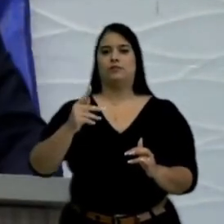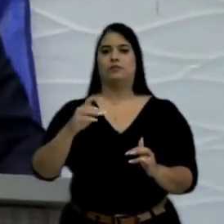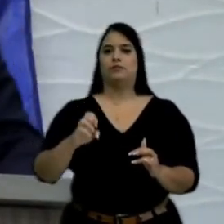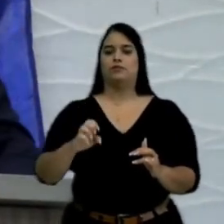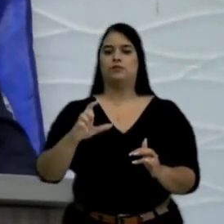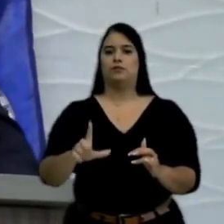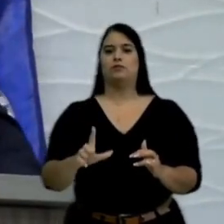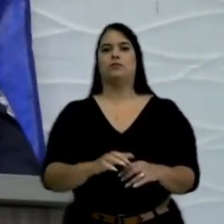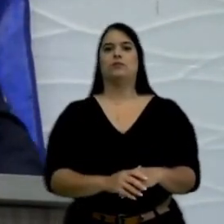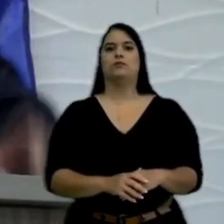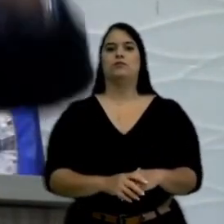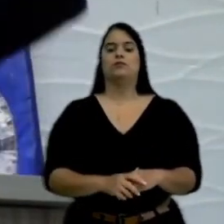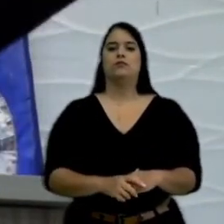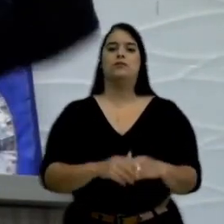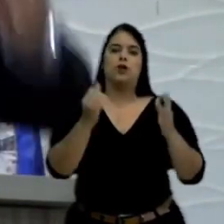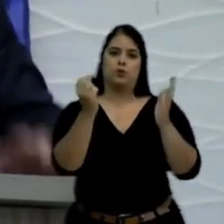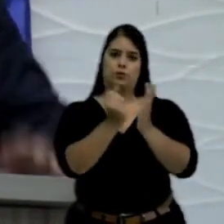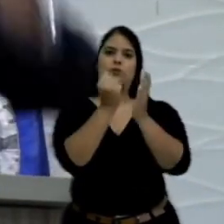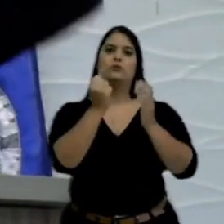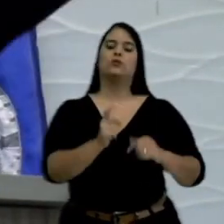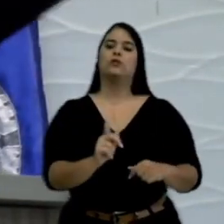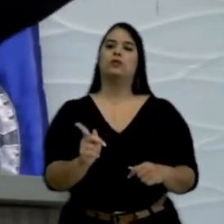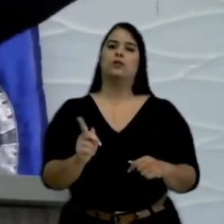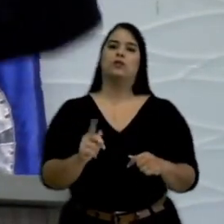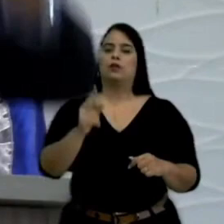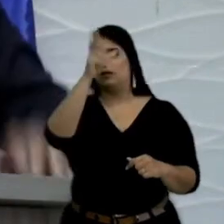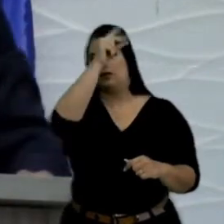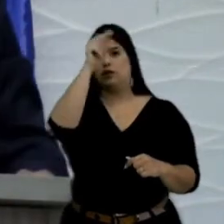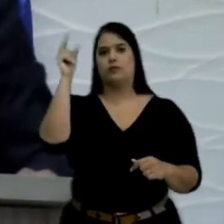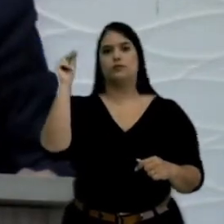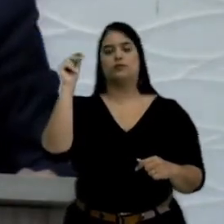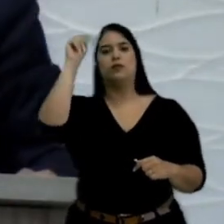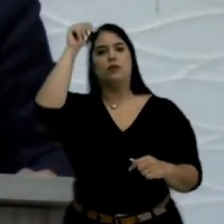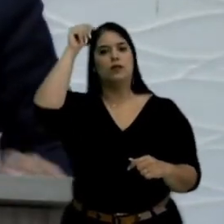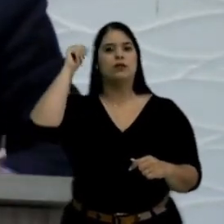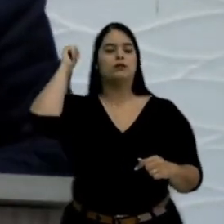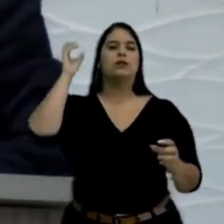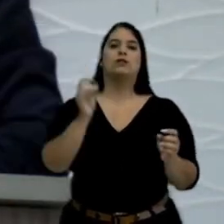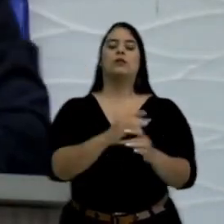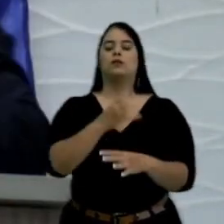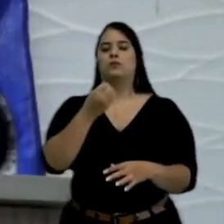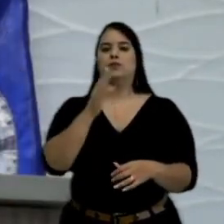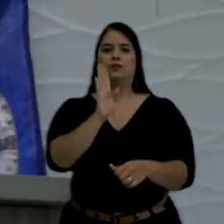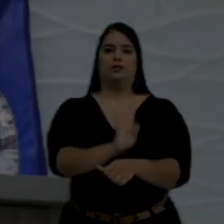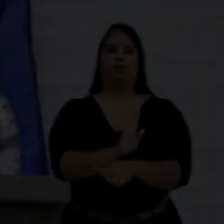entregou, e eu protocolei lá na prefeitura. André, bora resolver isso. Uma boa tarde.